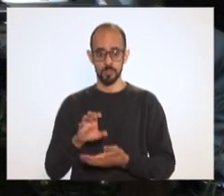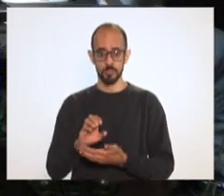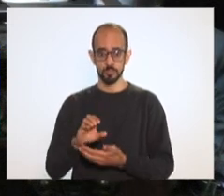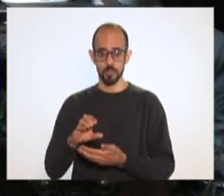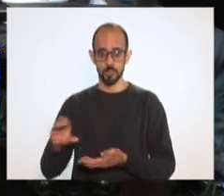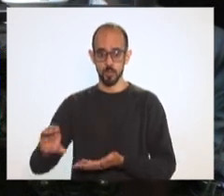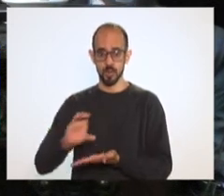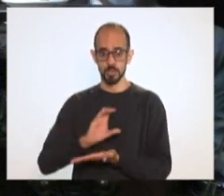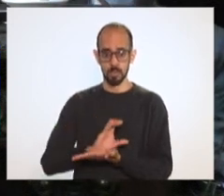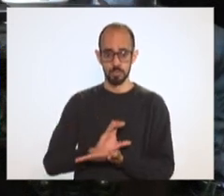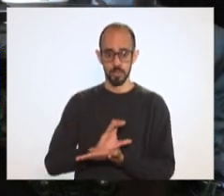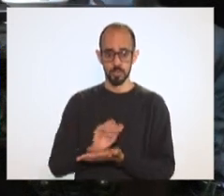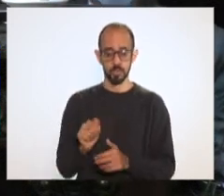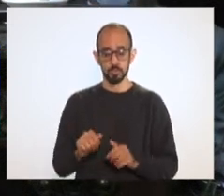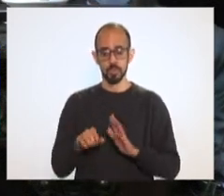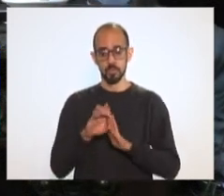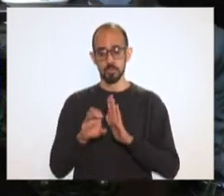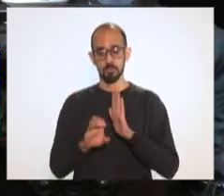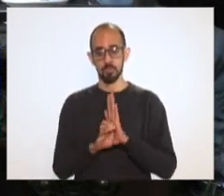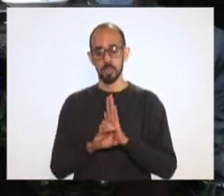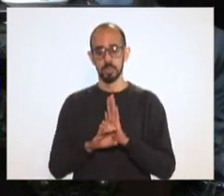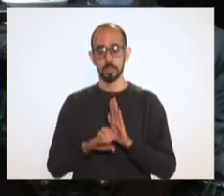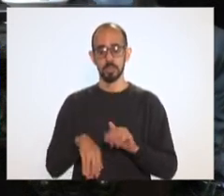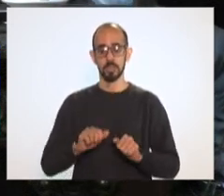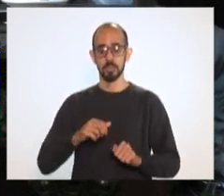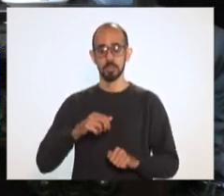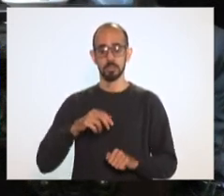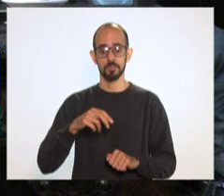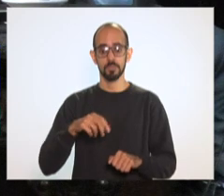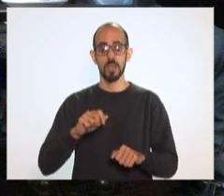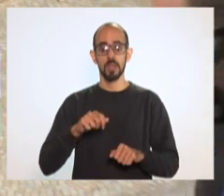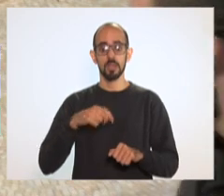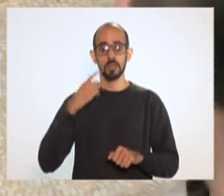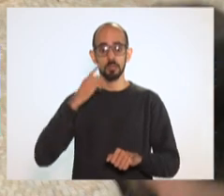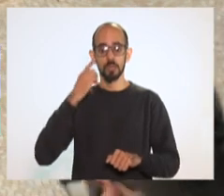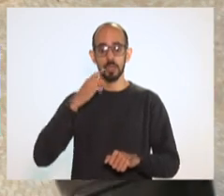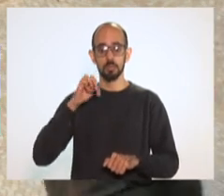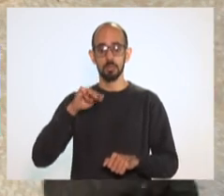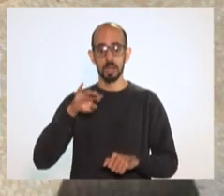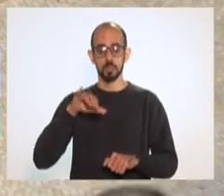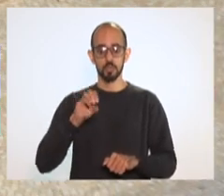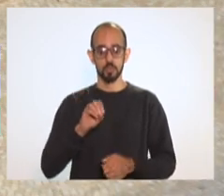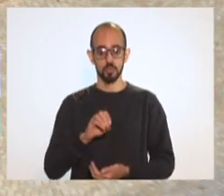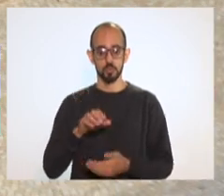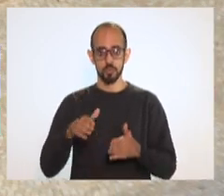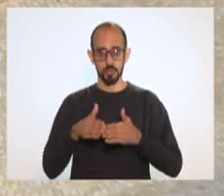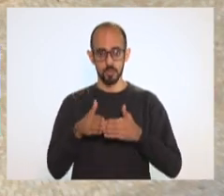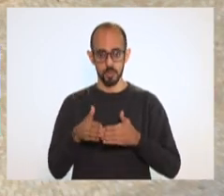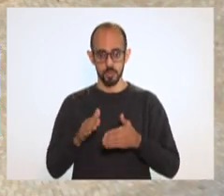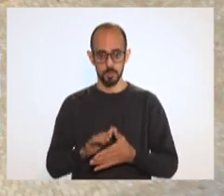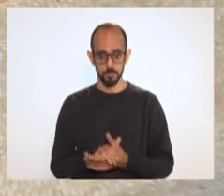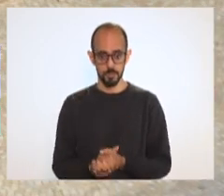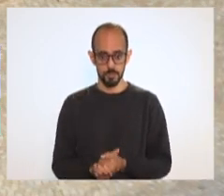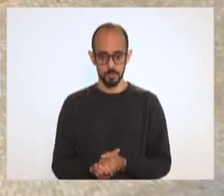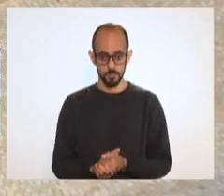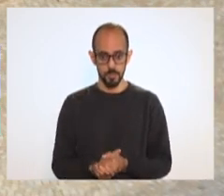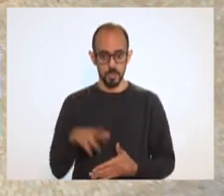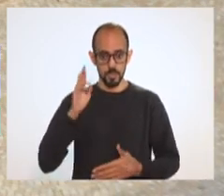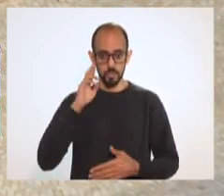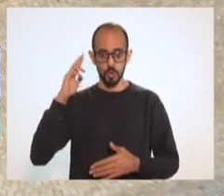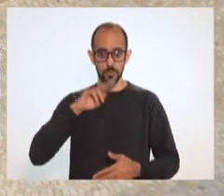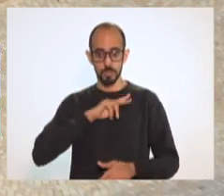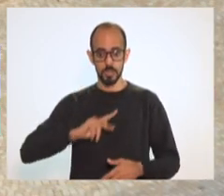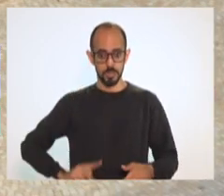emendas de plenário, plenário, deputado Márcio Pacheco. Sr. Presidente, parecer é